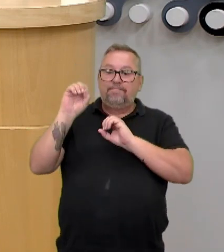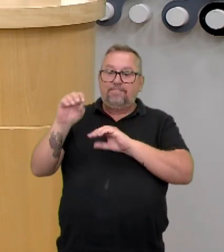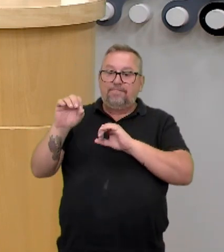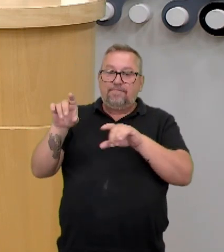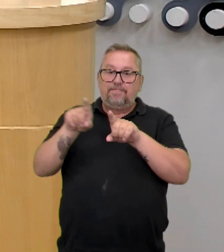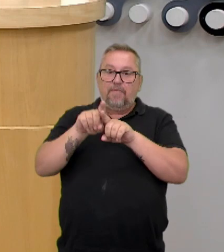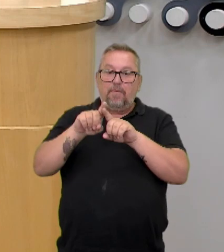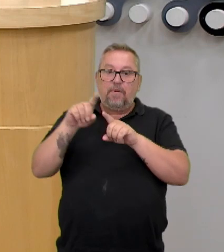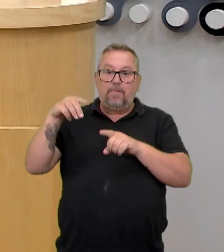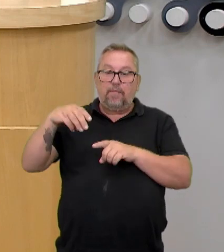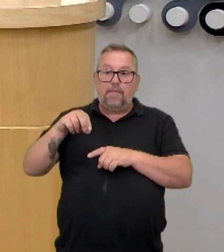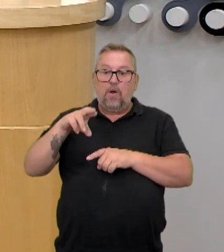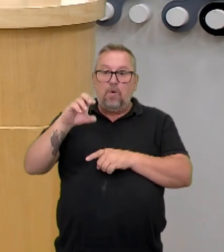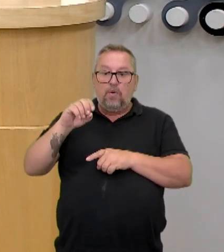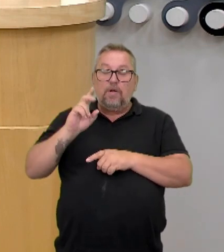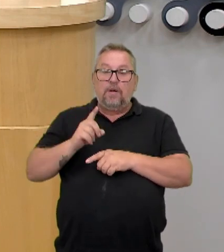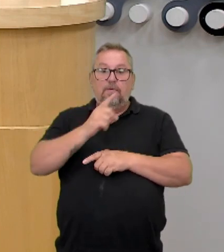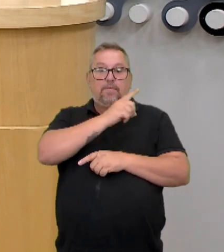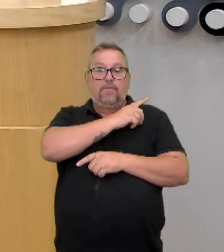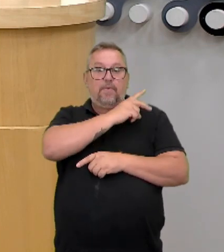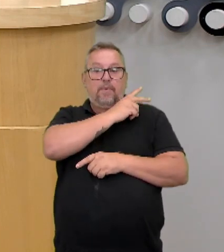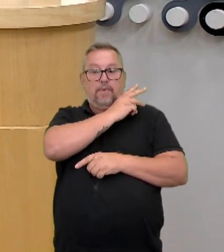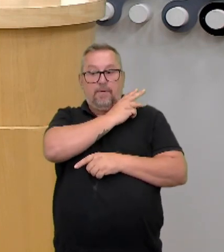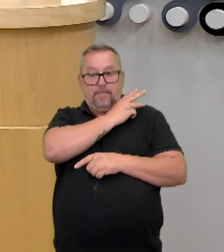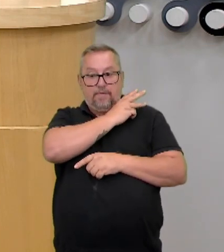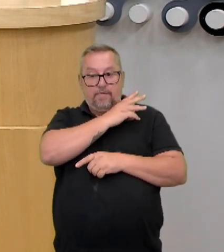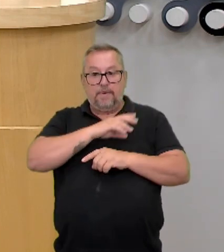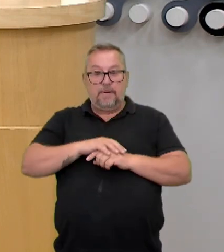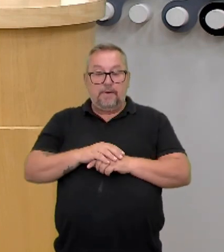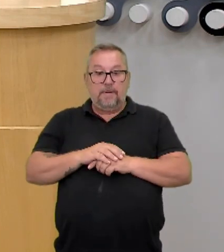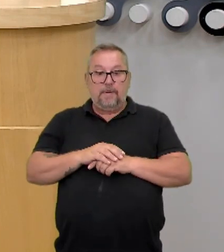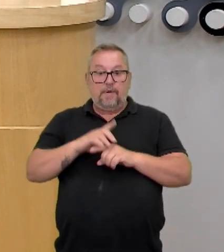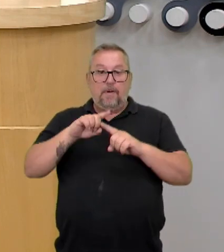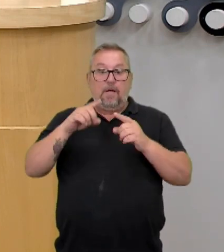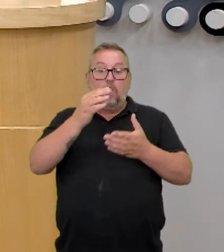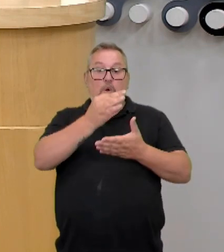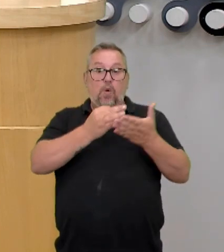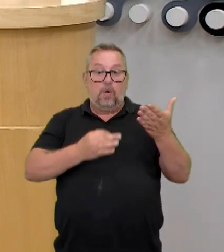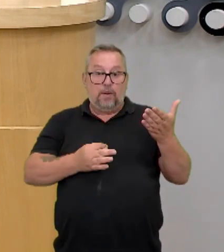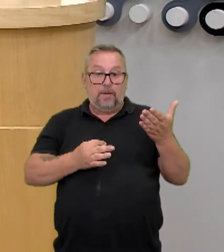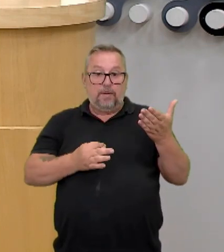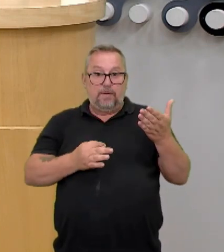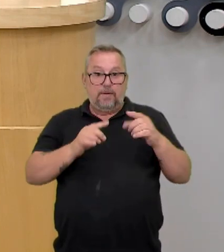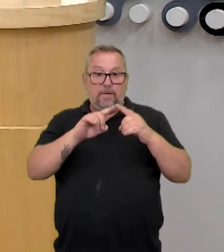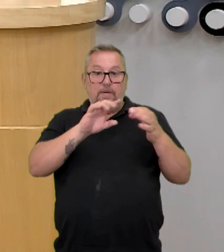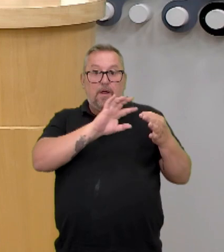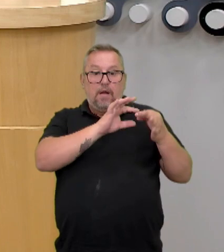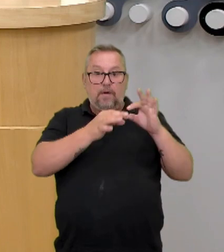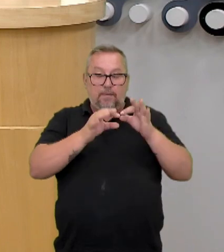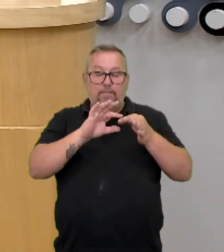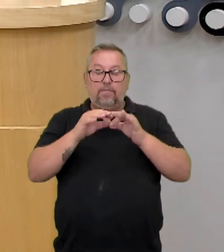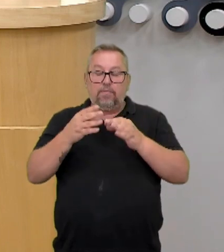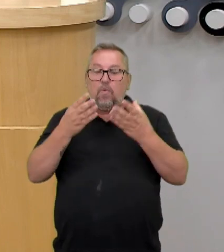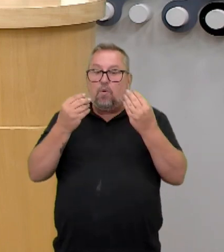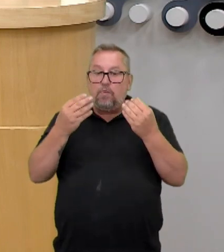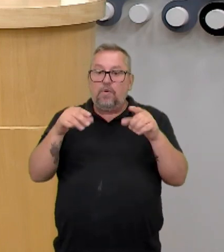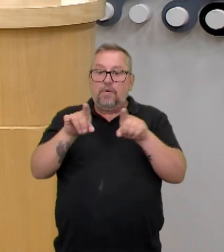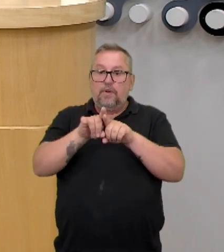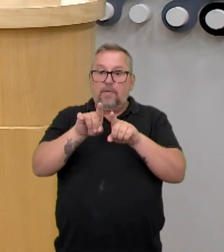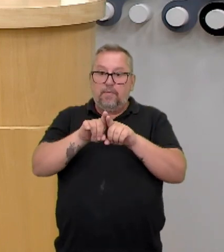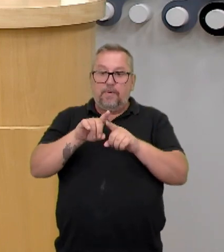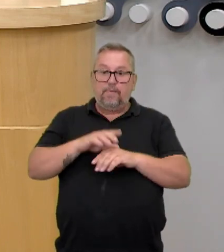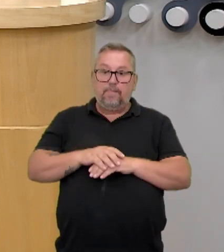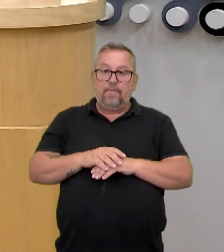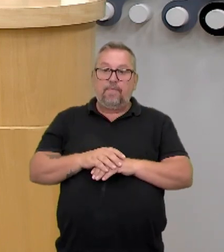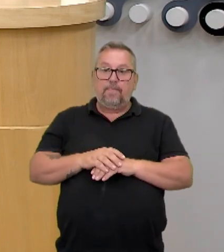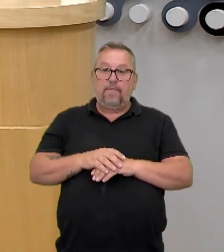Mauro sempre com ensino médio. Então, esse tipo de texto, por exemplo, texto jornalístico é um texto que a gente abordou bastante. Exato. Né? E é sempre